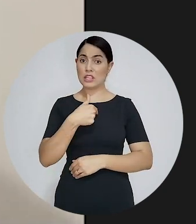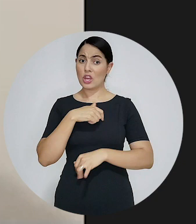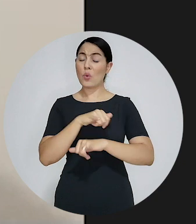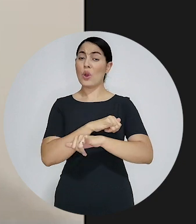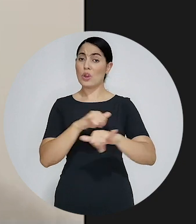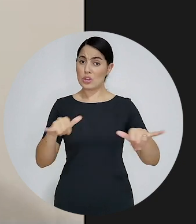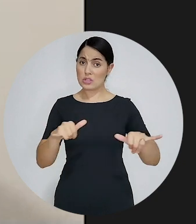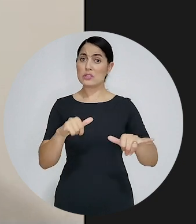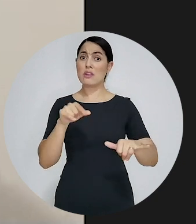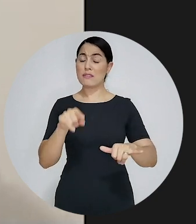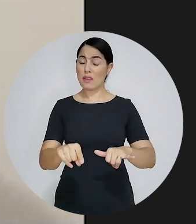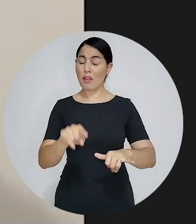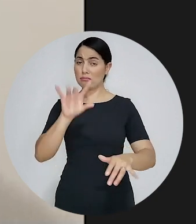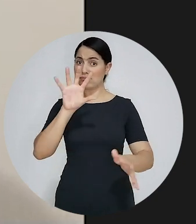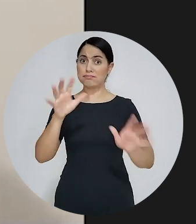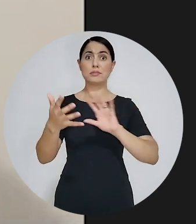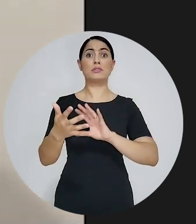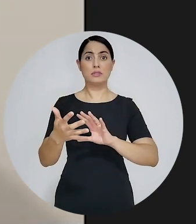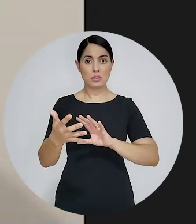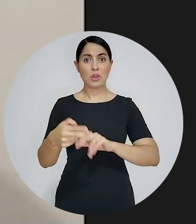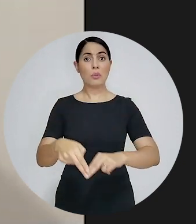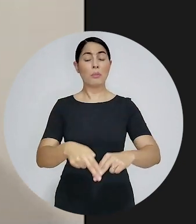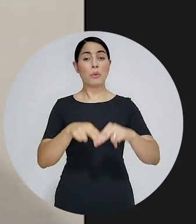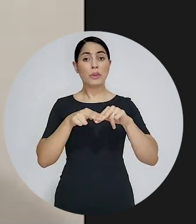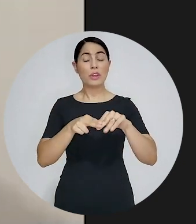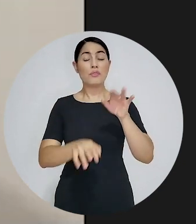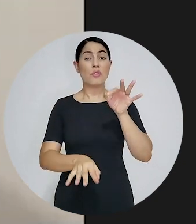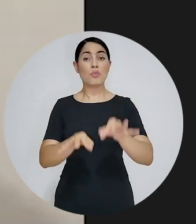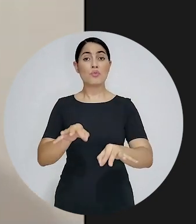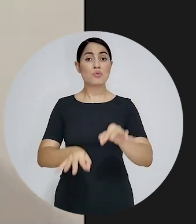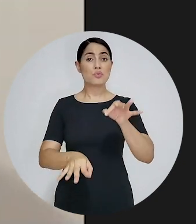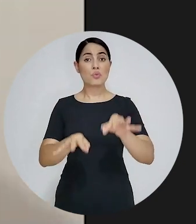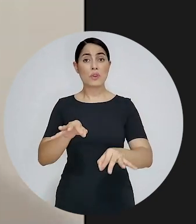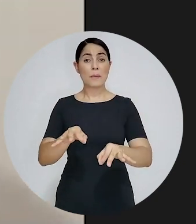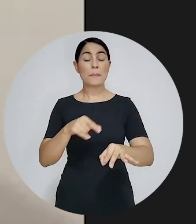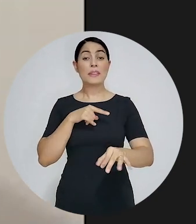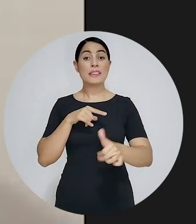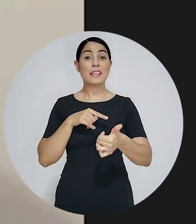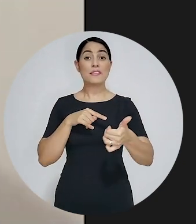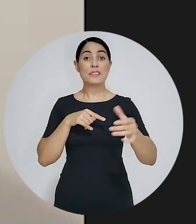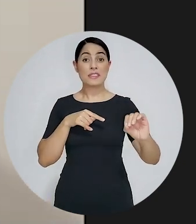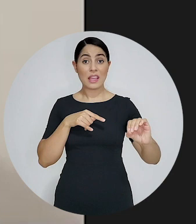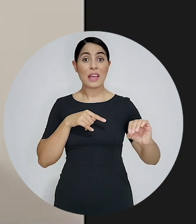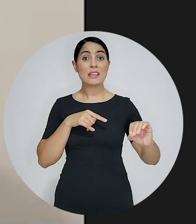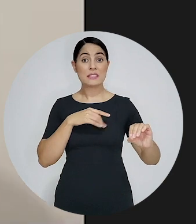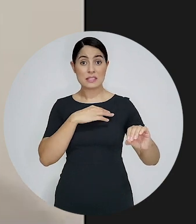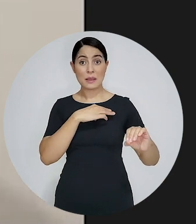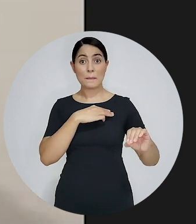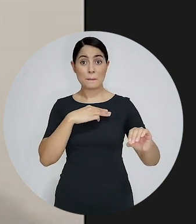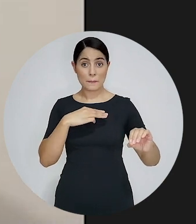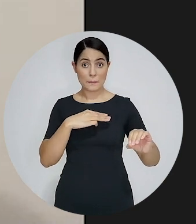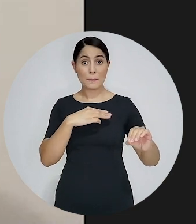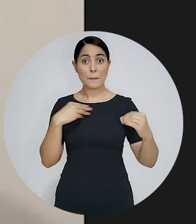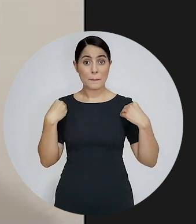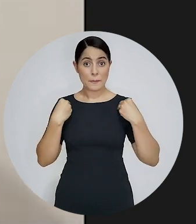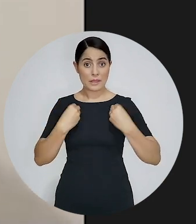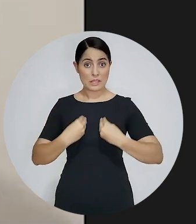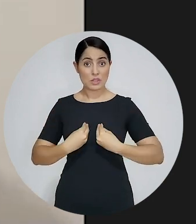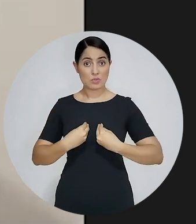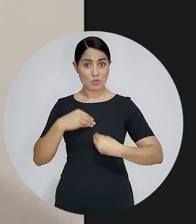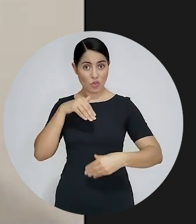na Corte Máxima do país e por ser um julgamento inédito, por unanimidade, ou seja, 10 ministros